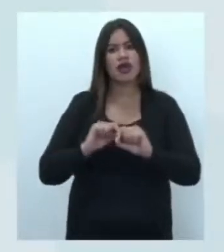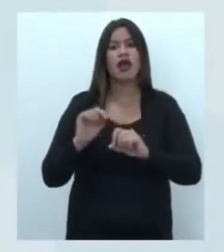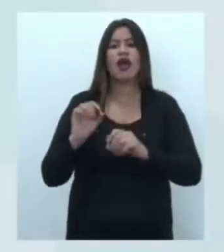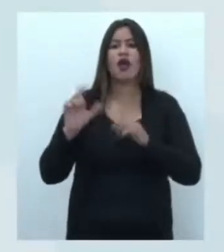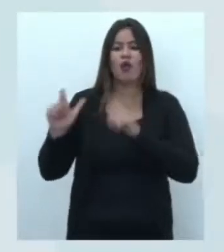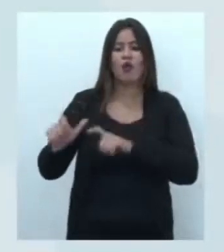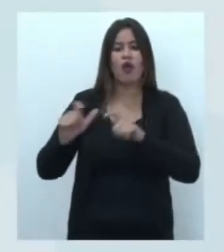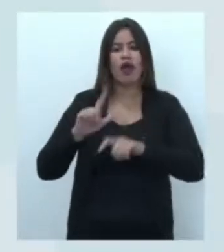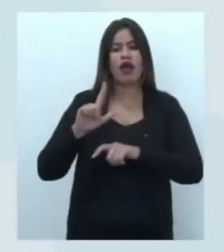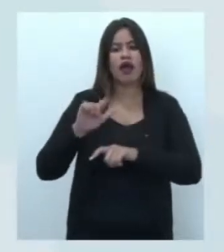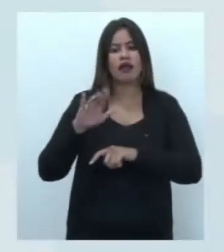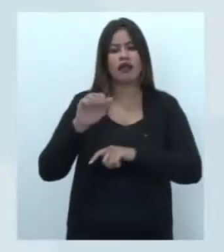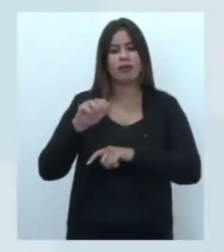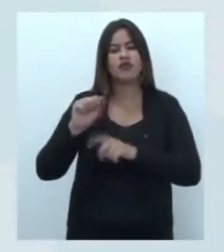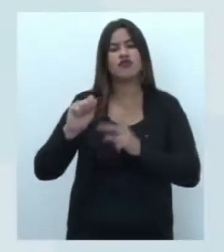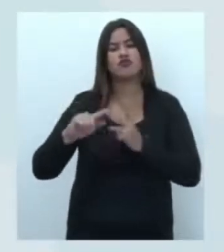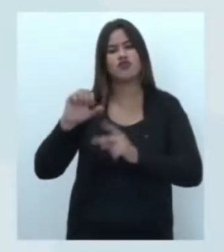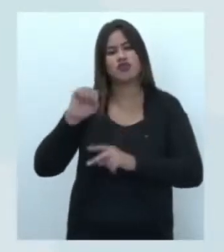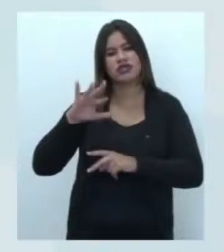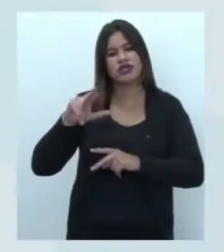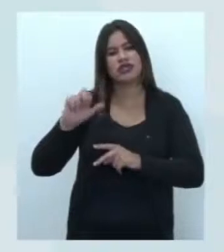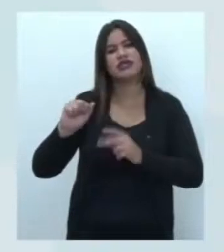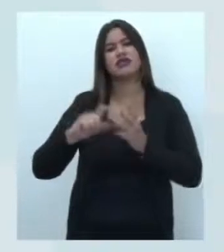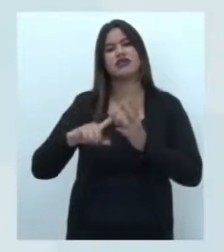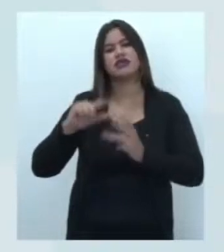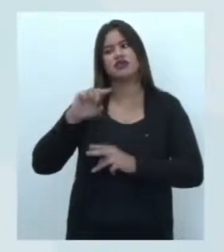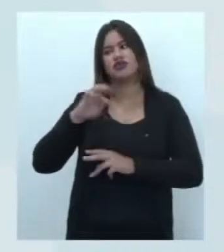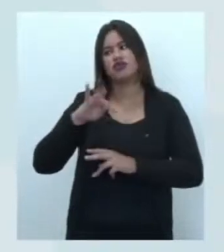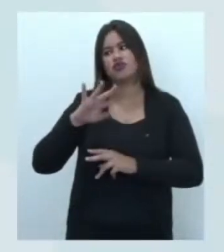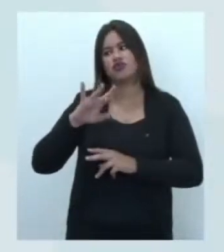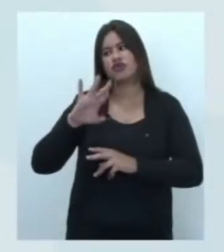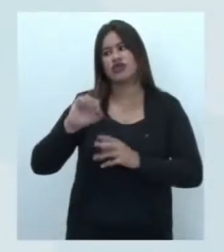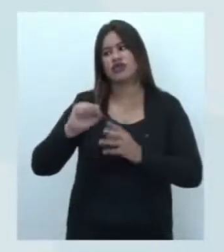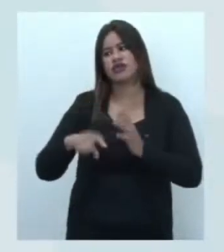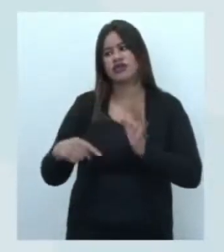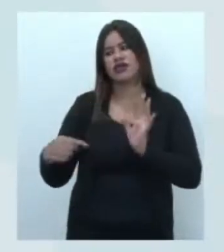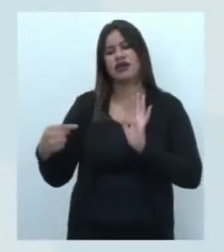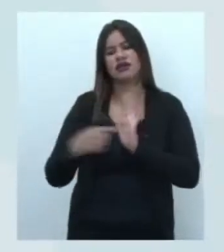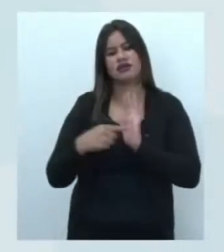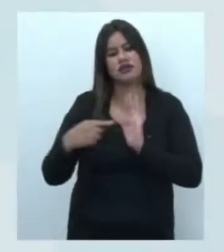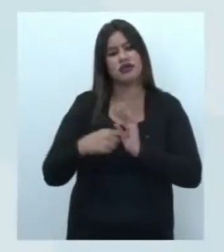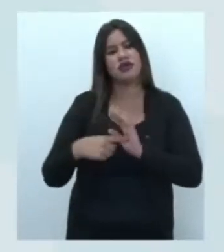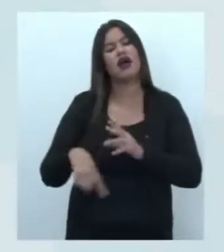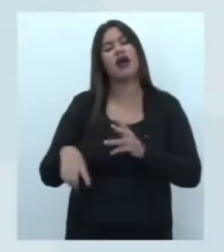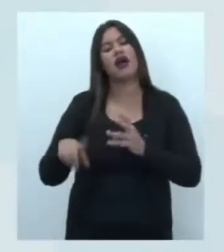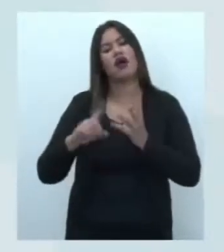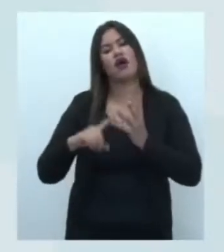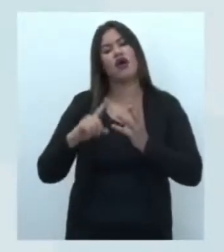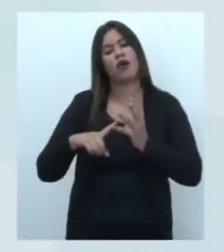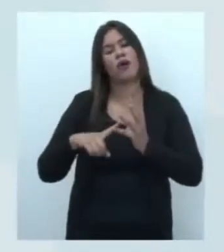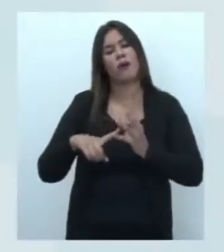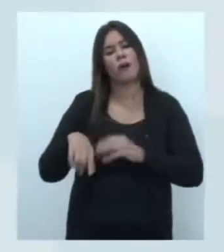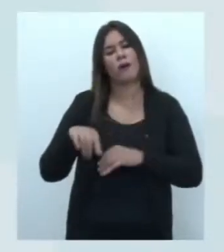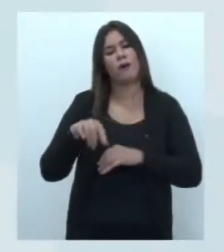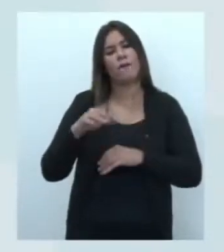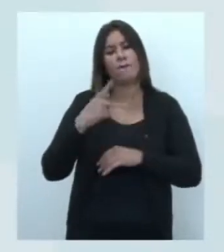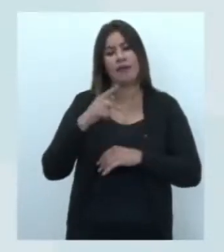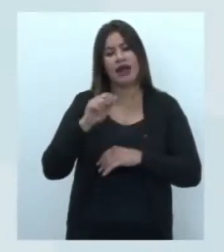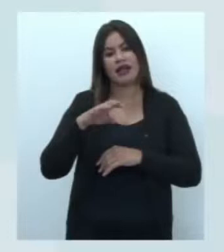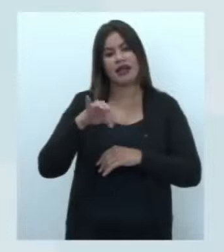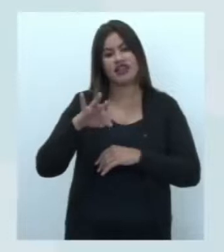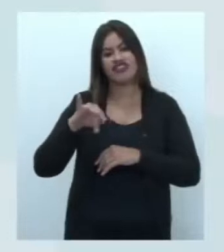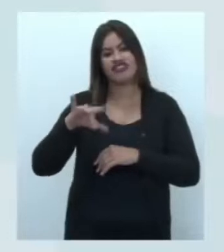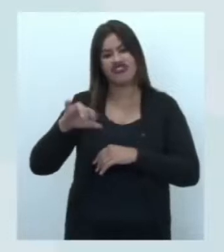Líbano, da Síria, da Turquia, do Iraque, do Egito, né, da Palestina. Os povos árabes